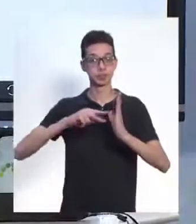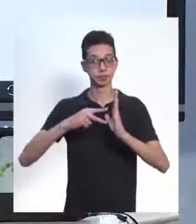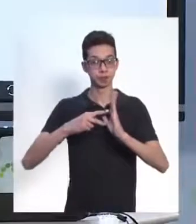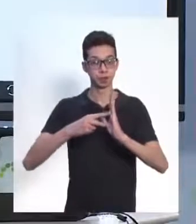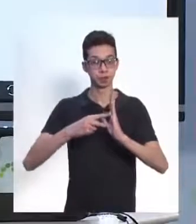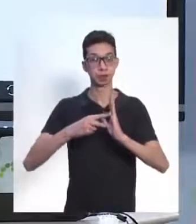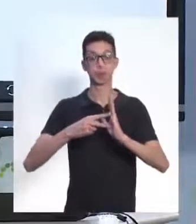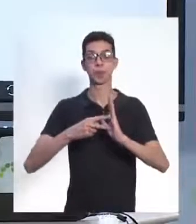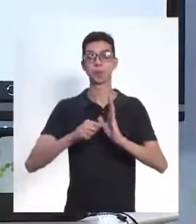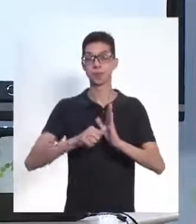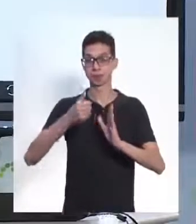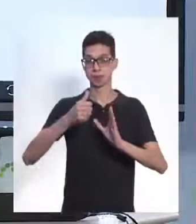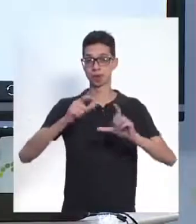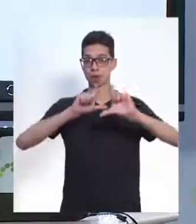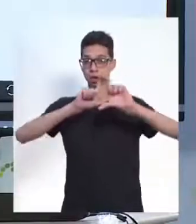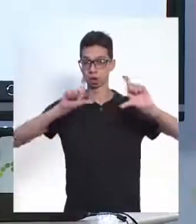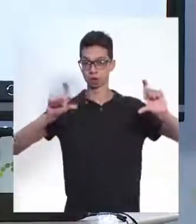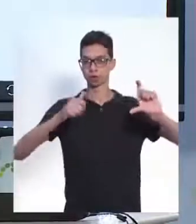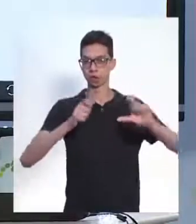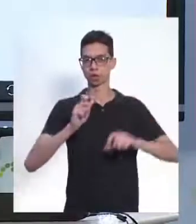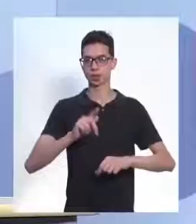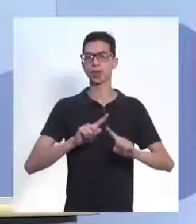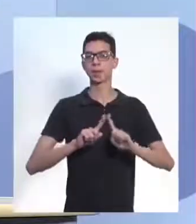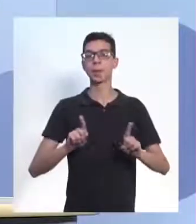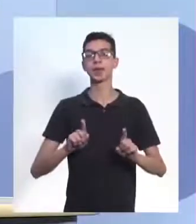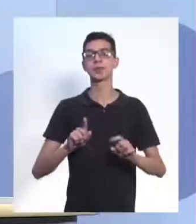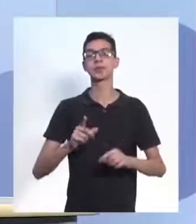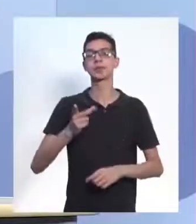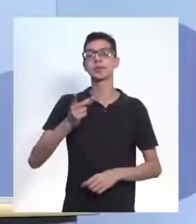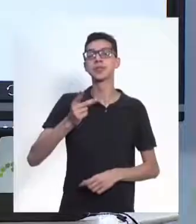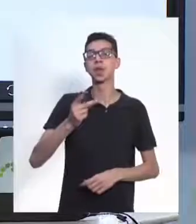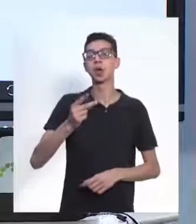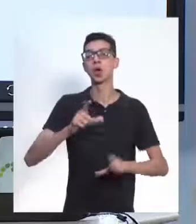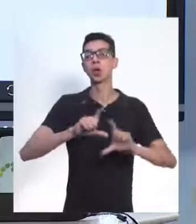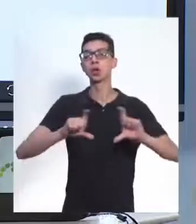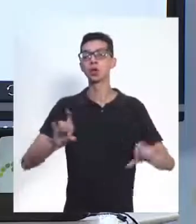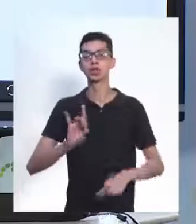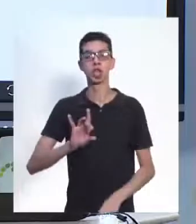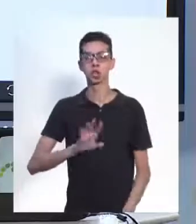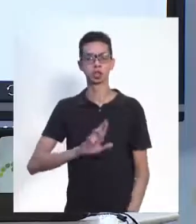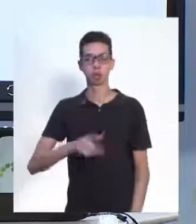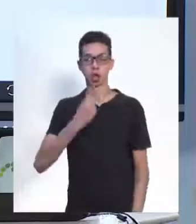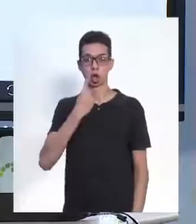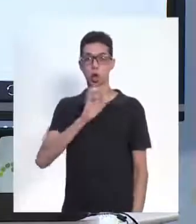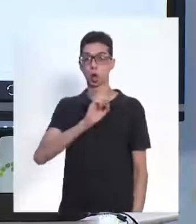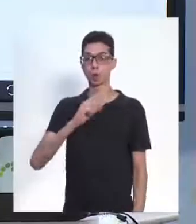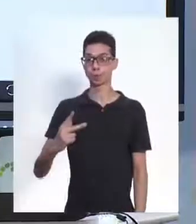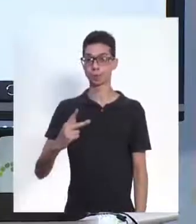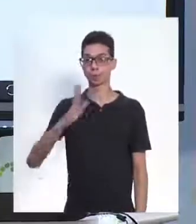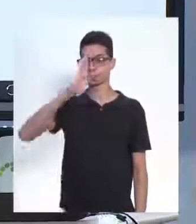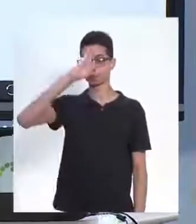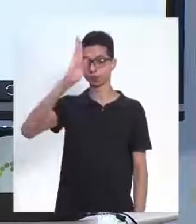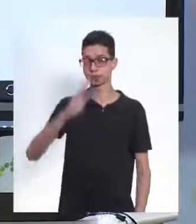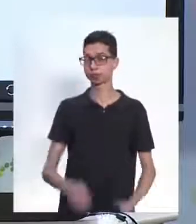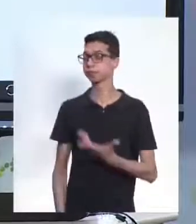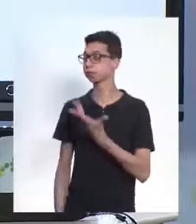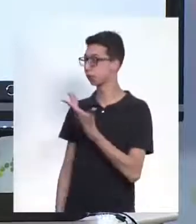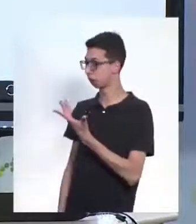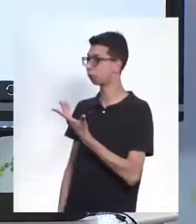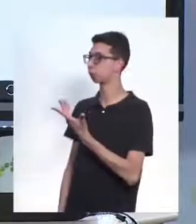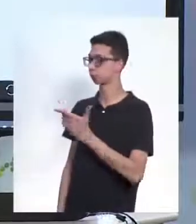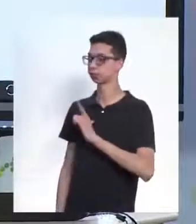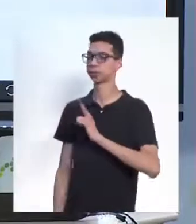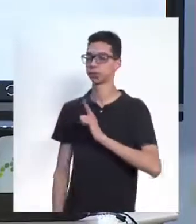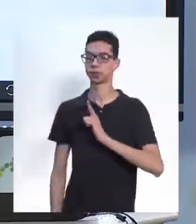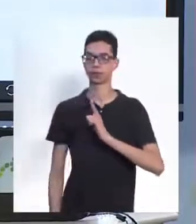primeira, mas ela sozinha não tem. Isso Essa que daqui é a legal. principal, tudo bem, essa daqui até teria, ó, eu apaguei o negócio aqui, ó. Ó, essa aqui até teria,